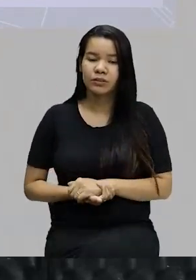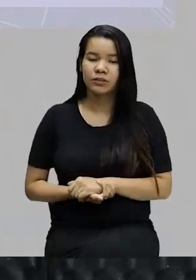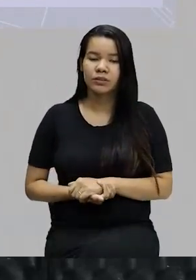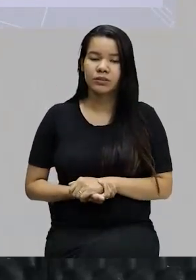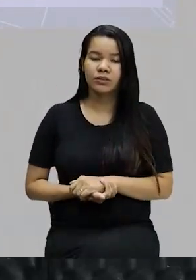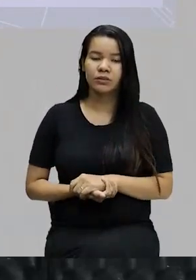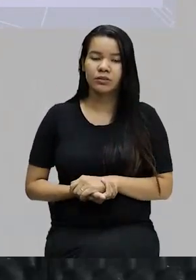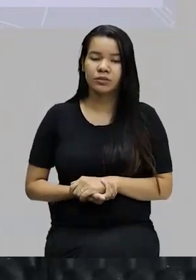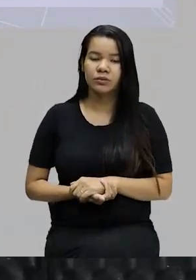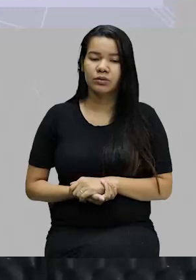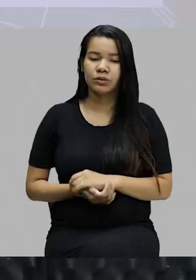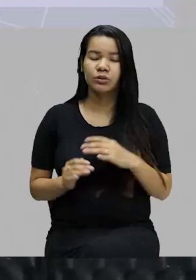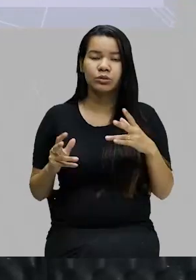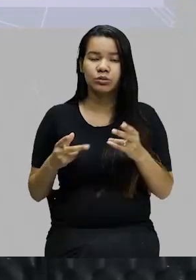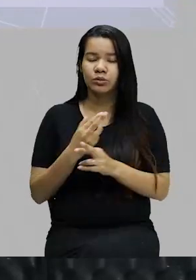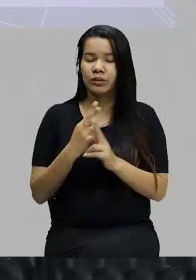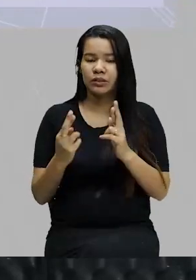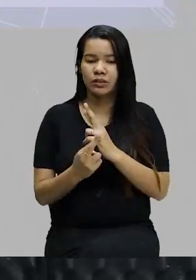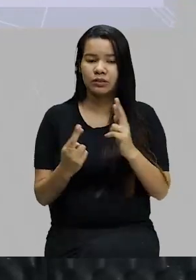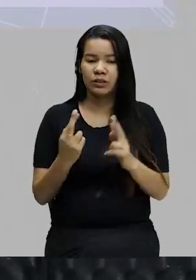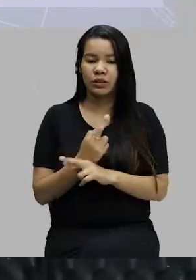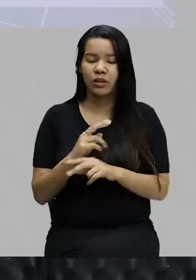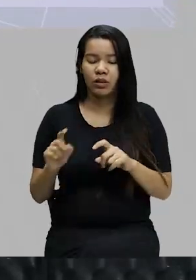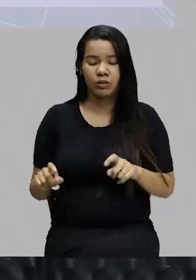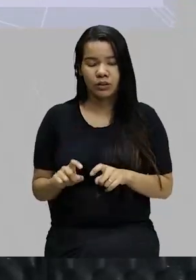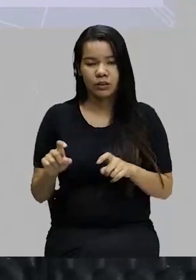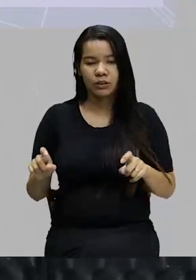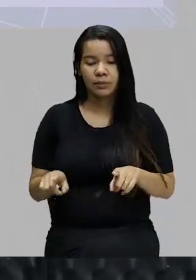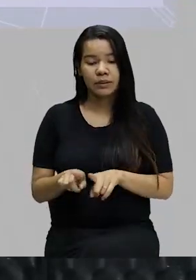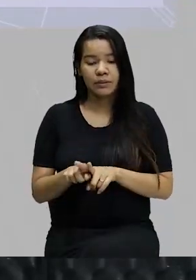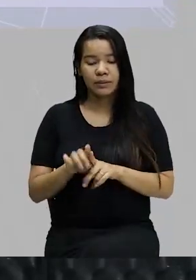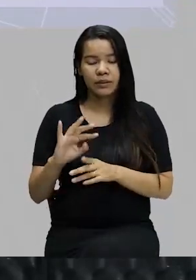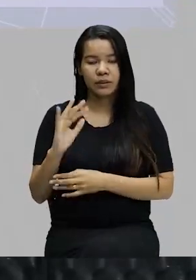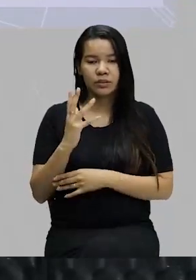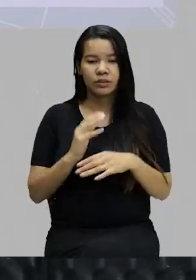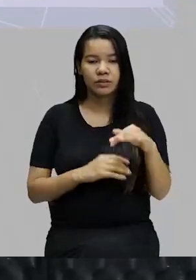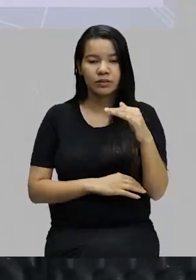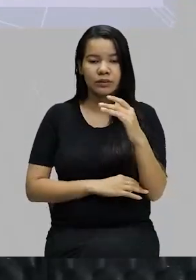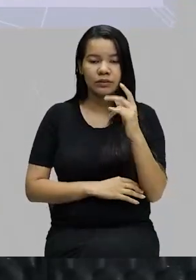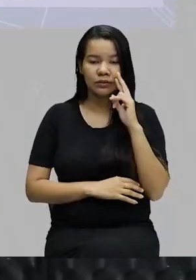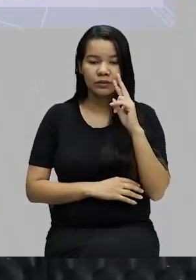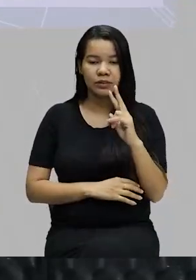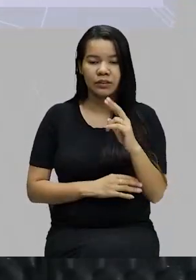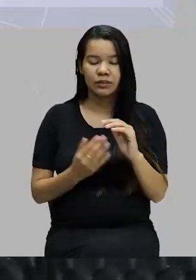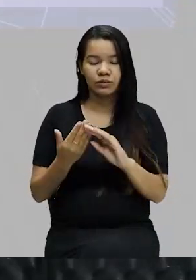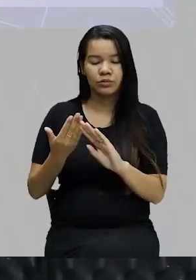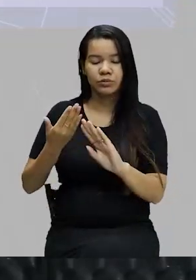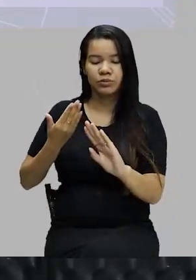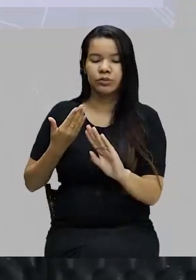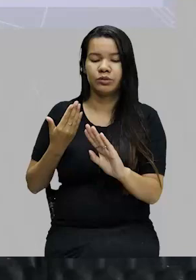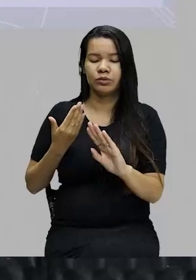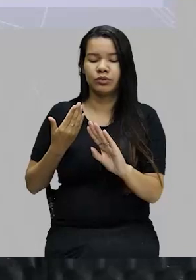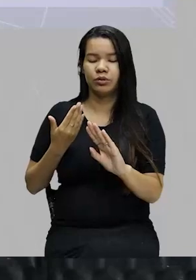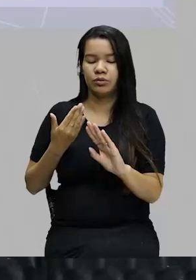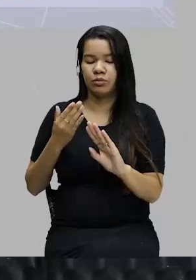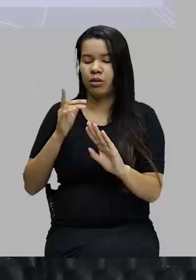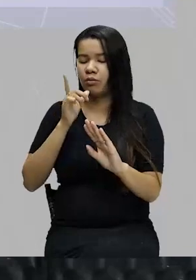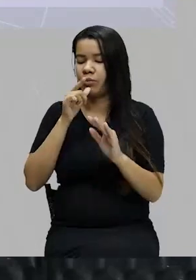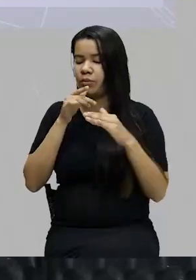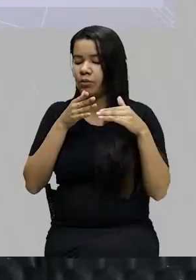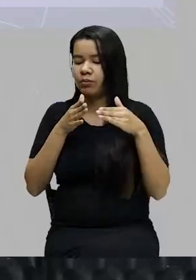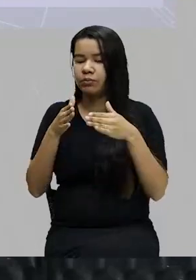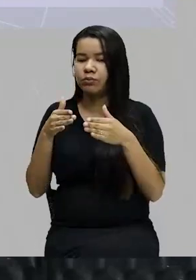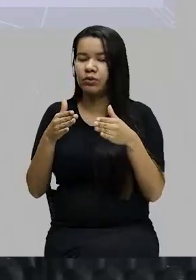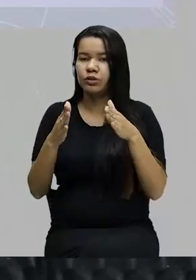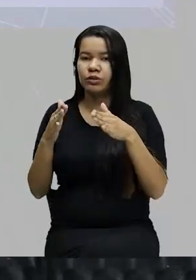mais bucólico, tudo que fosse relacionado ao campo e à natureza. Vocês observam mais ao fundo, né? A fonte com água, as